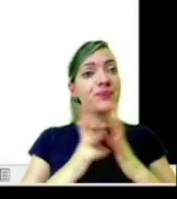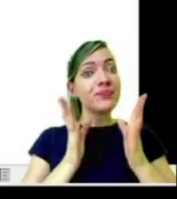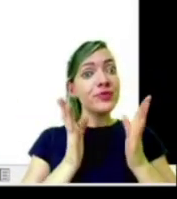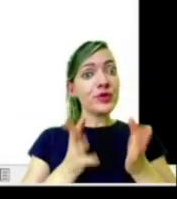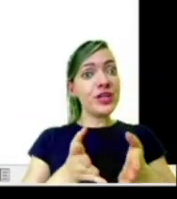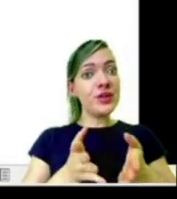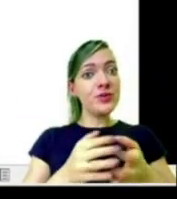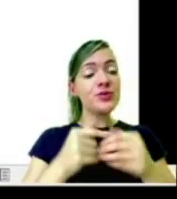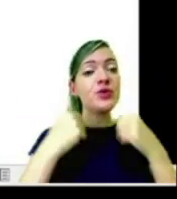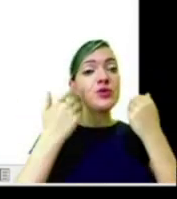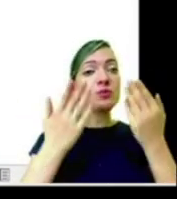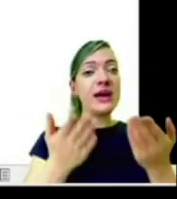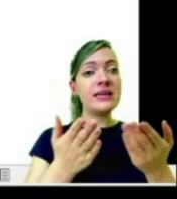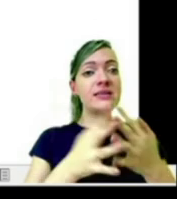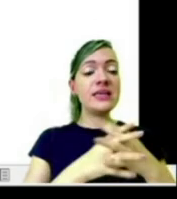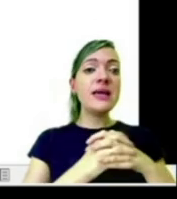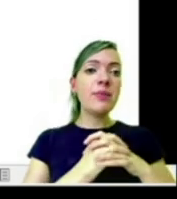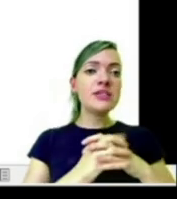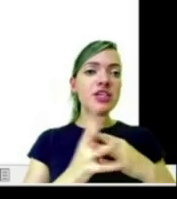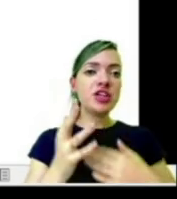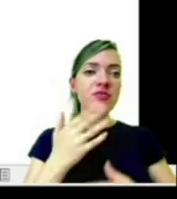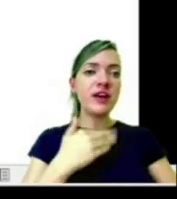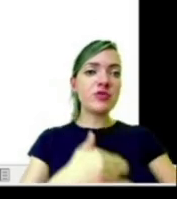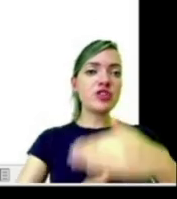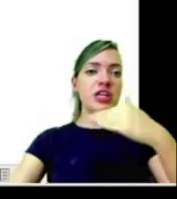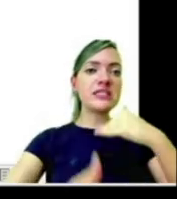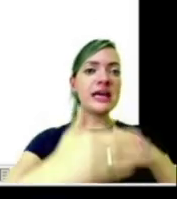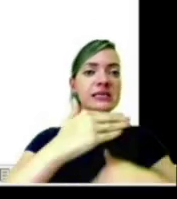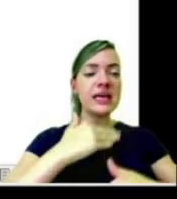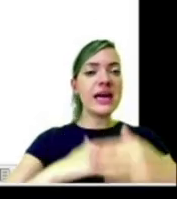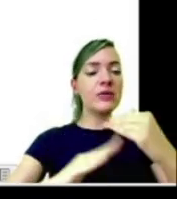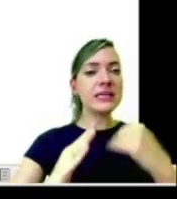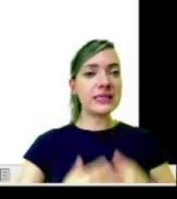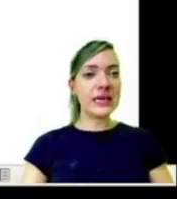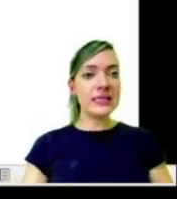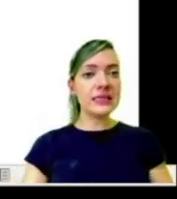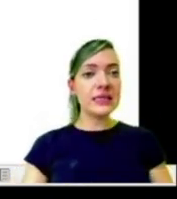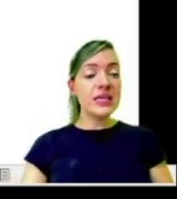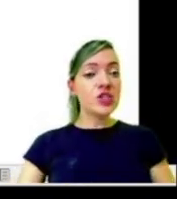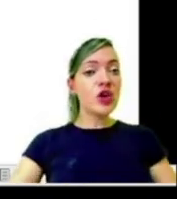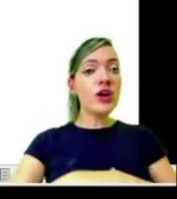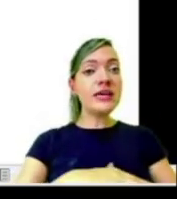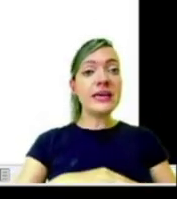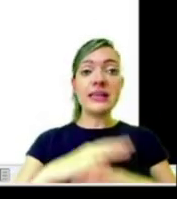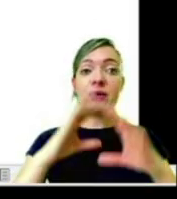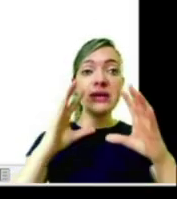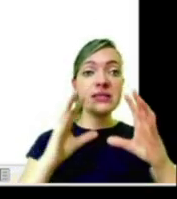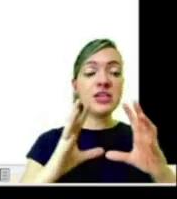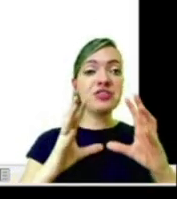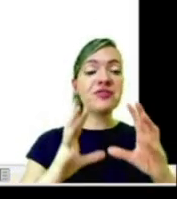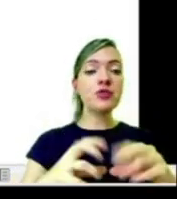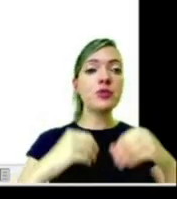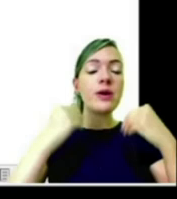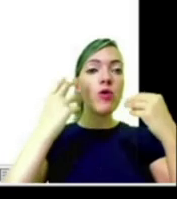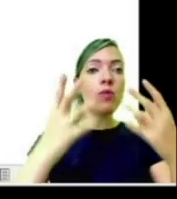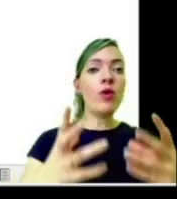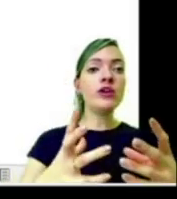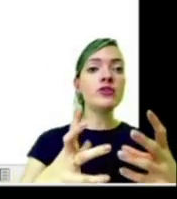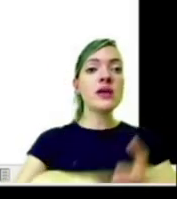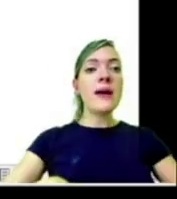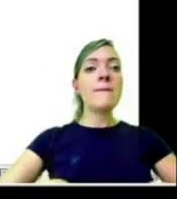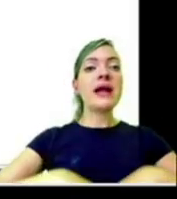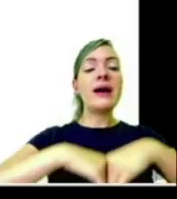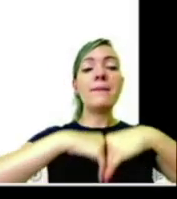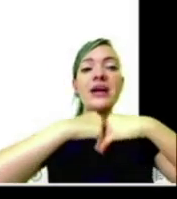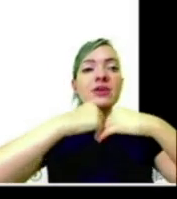humanos nos rios, nos mares, e depois a gente vai utilizar essa água tratada, só que não existe filtro para